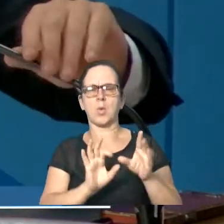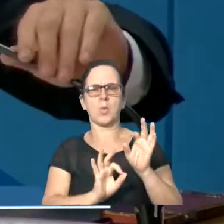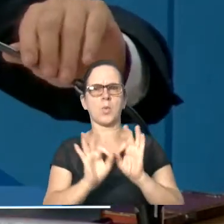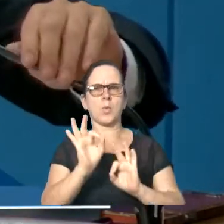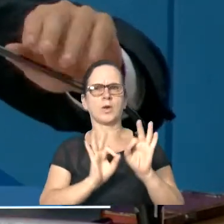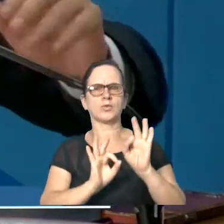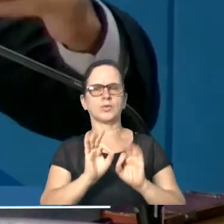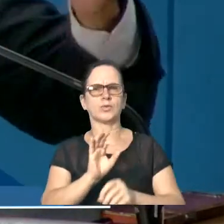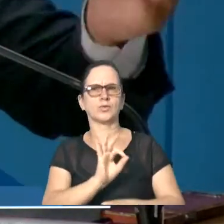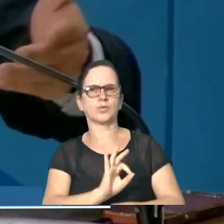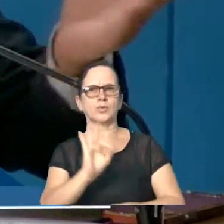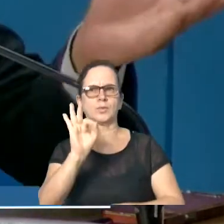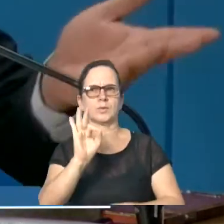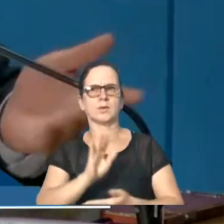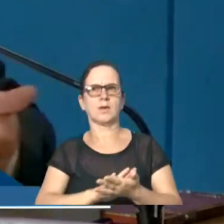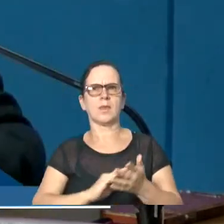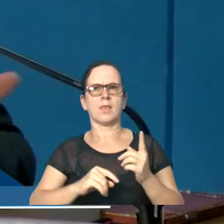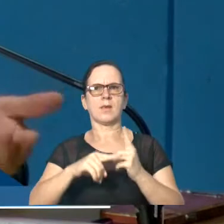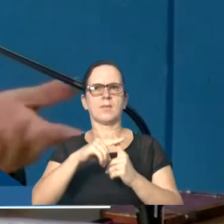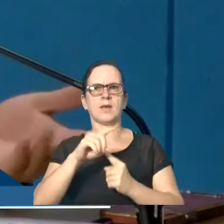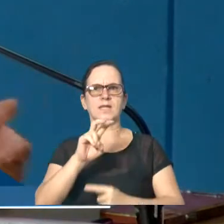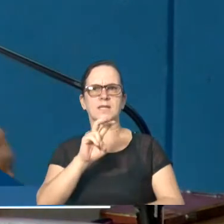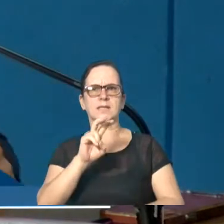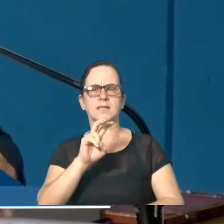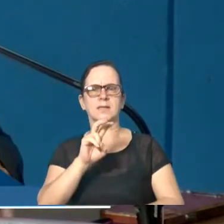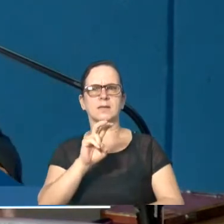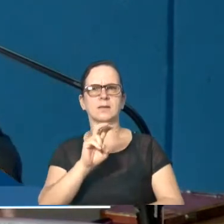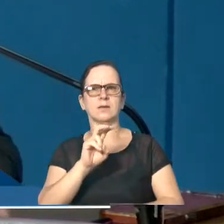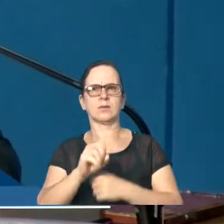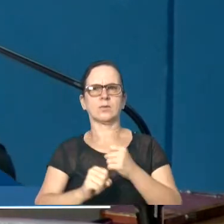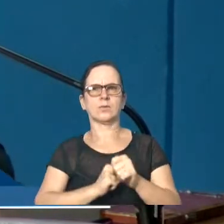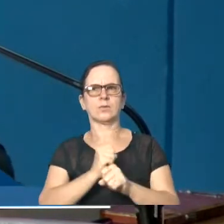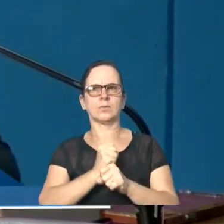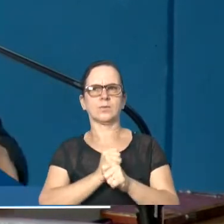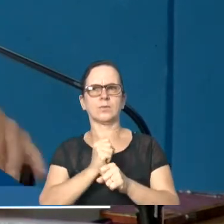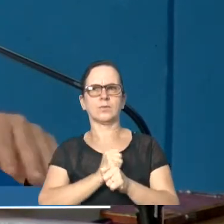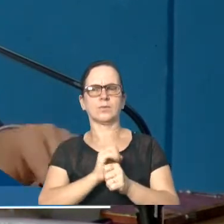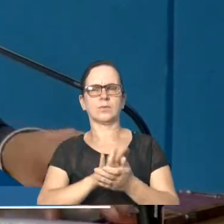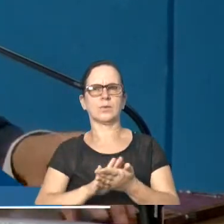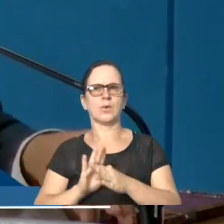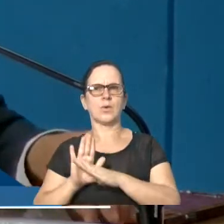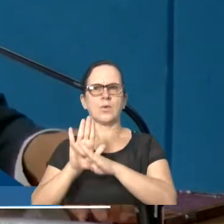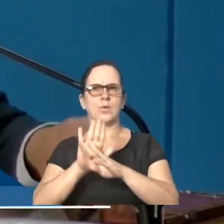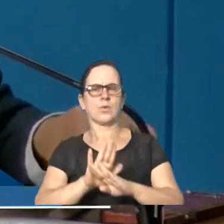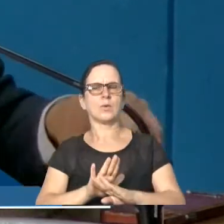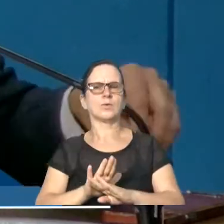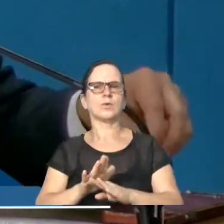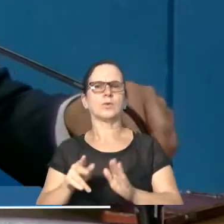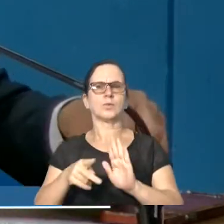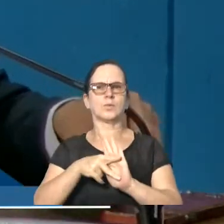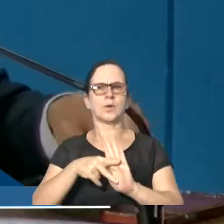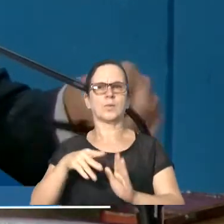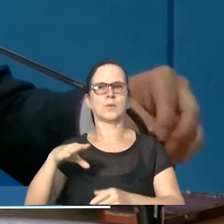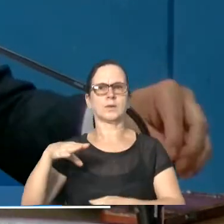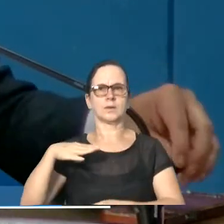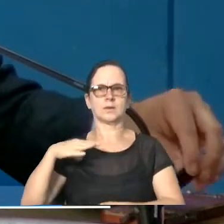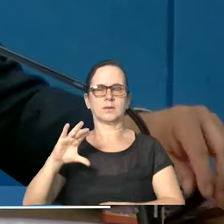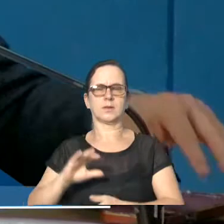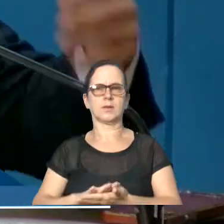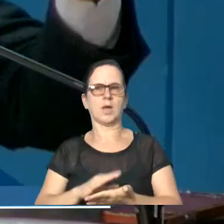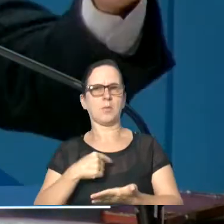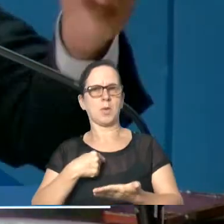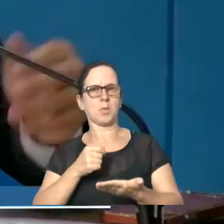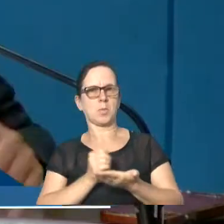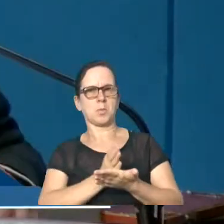reajuste, há mais de 5 anos, sequer um reajuste sobre os auxílios na cidade. A minha indignação e meu